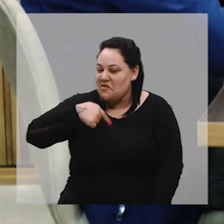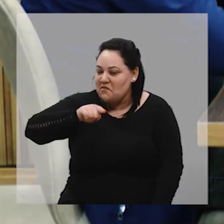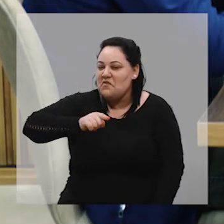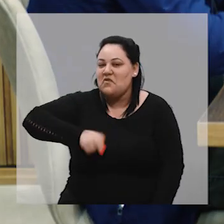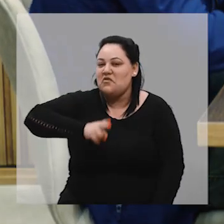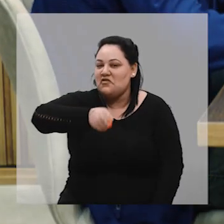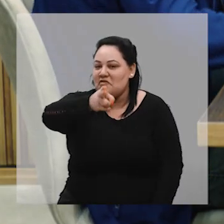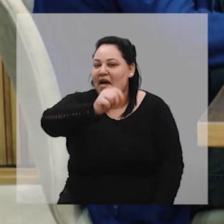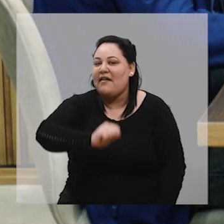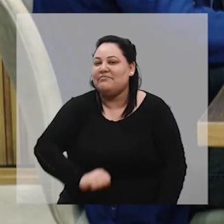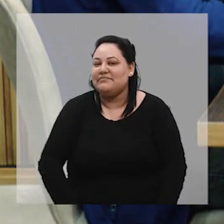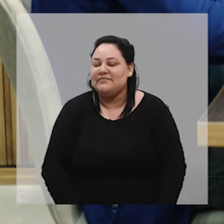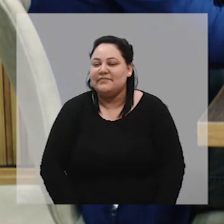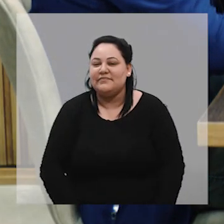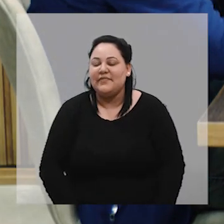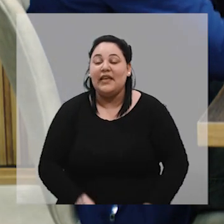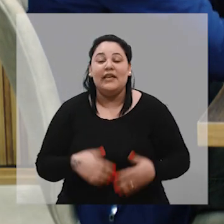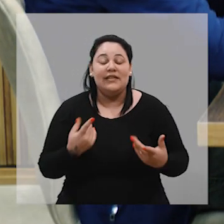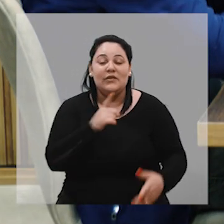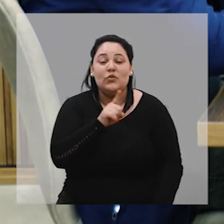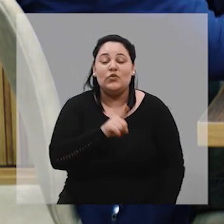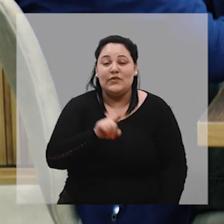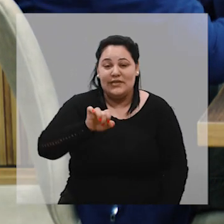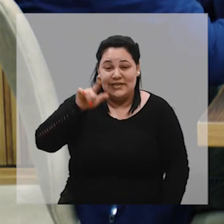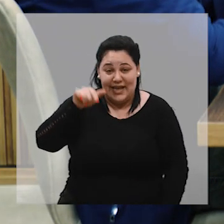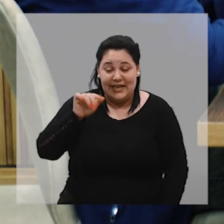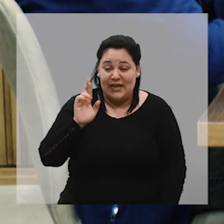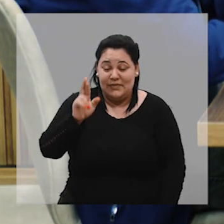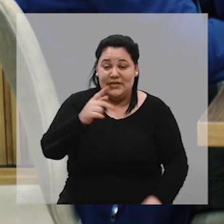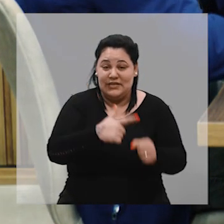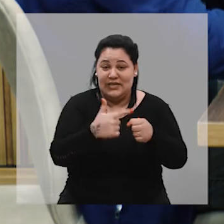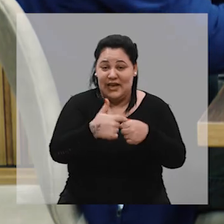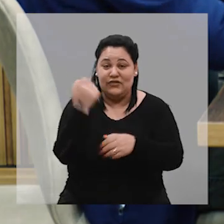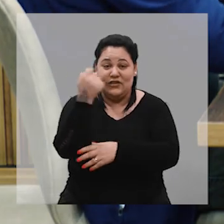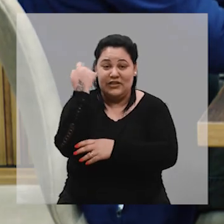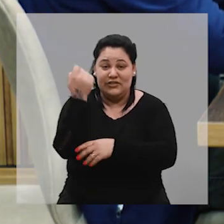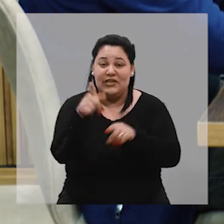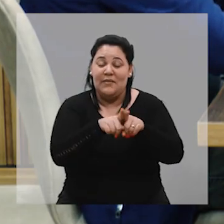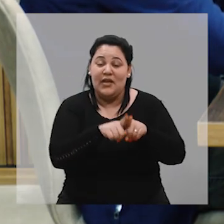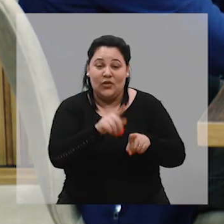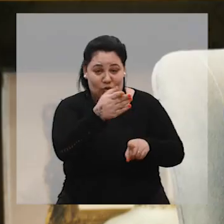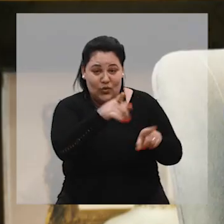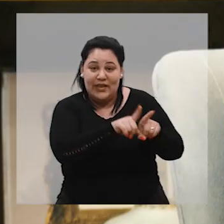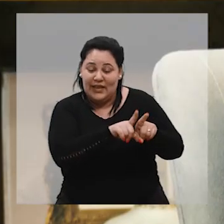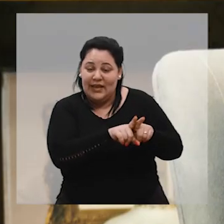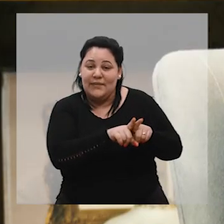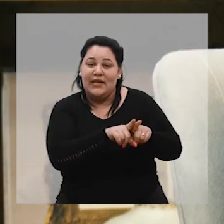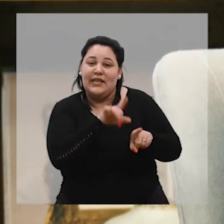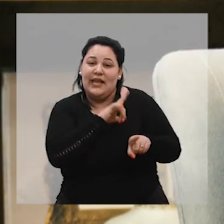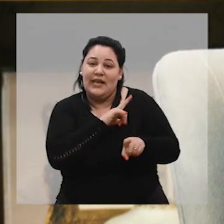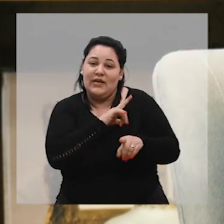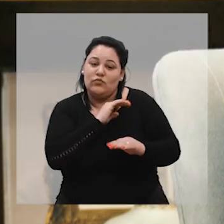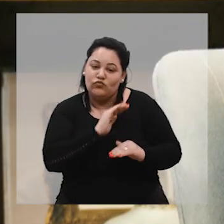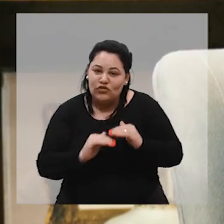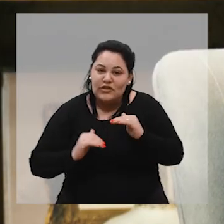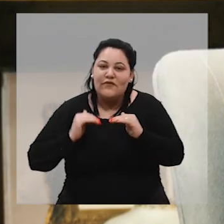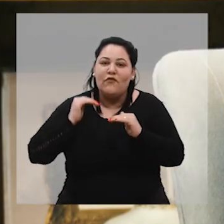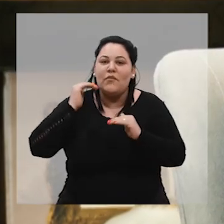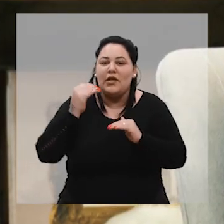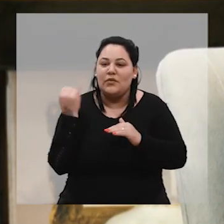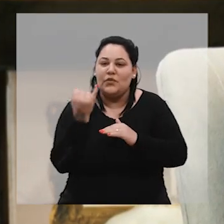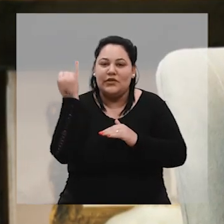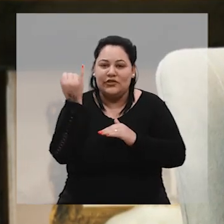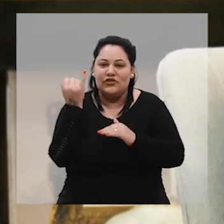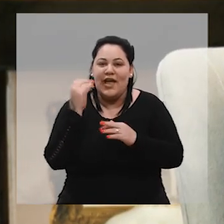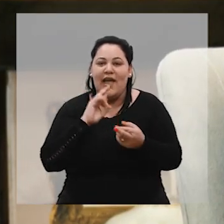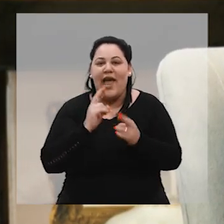O Zé, além do futsal, de estar representando a nossa cidade, né, o Rio Grande do Sul, ele tem também um passo